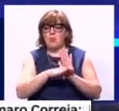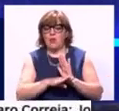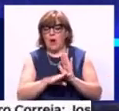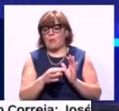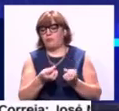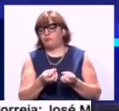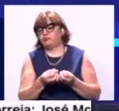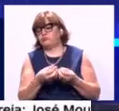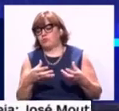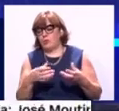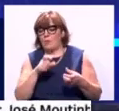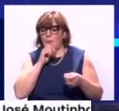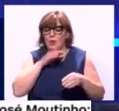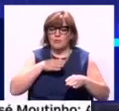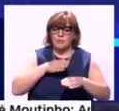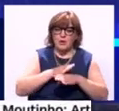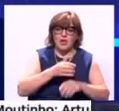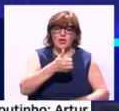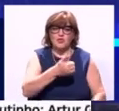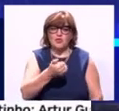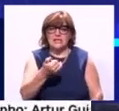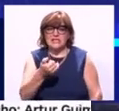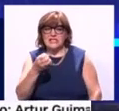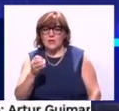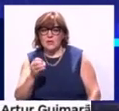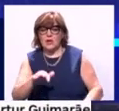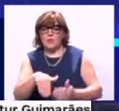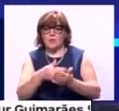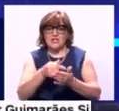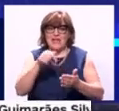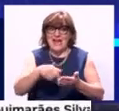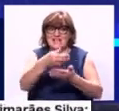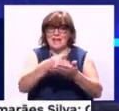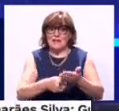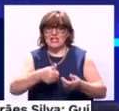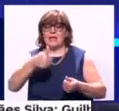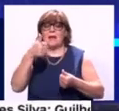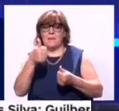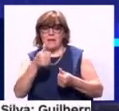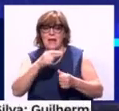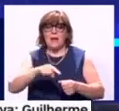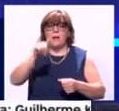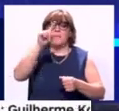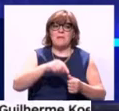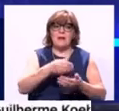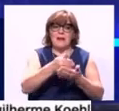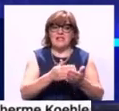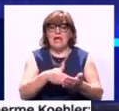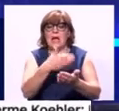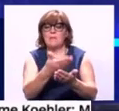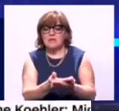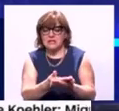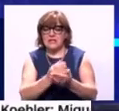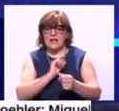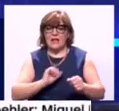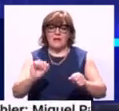vasto, viável, com 250 propostas. Esta lista B foi a primeira a apresentar,